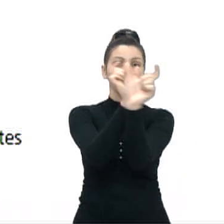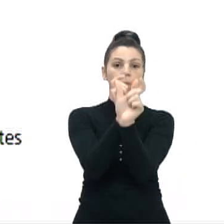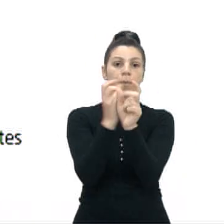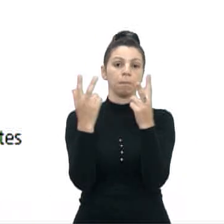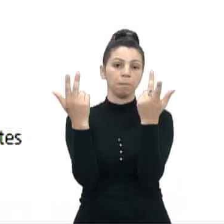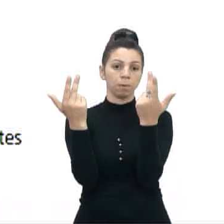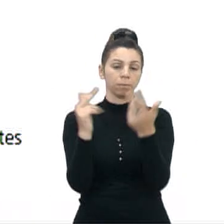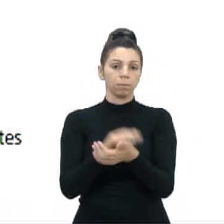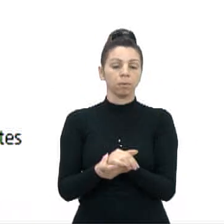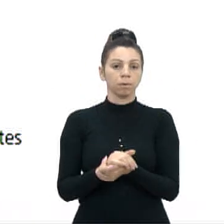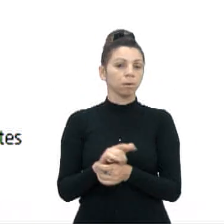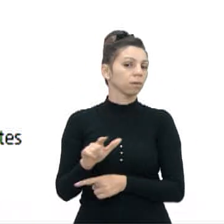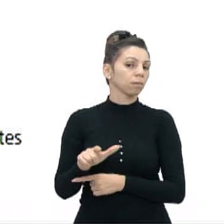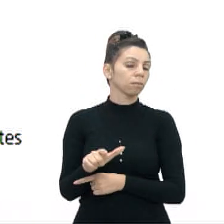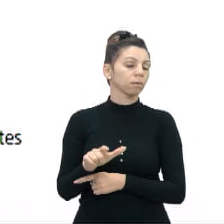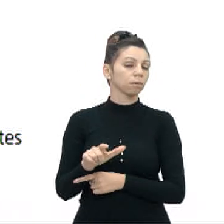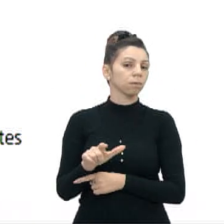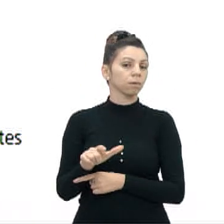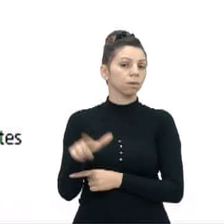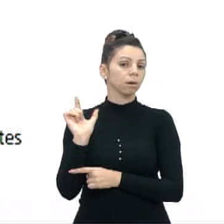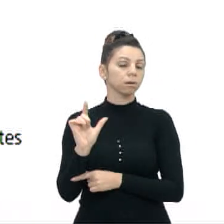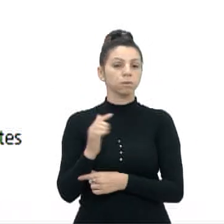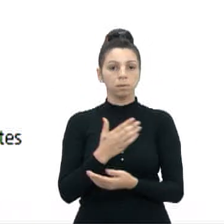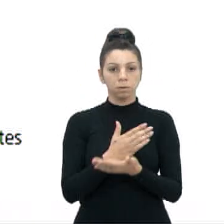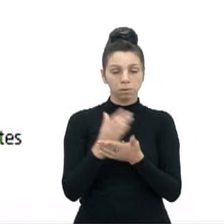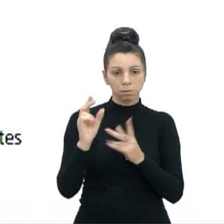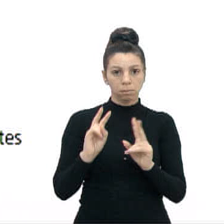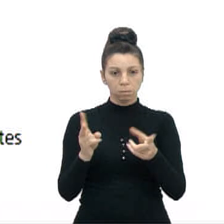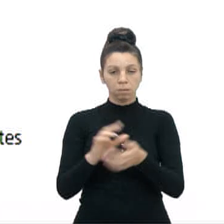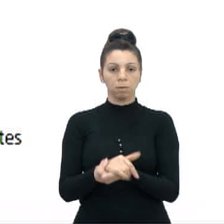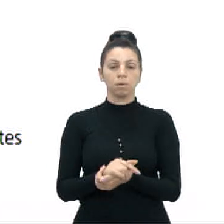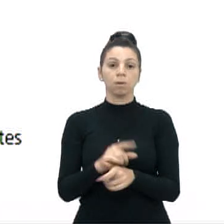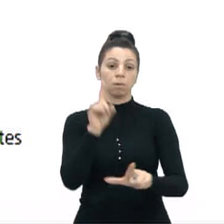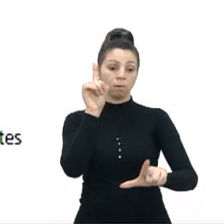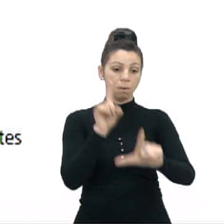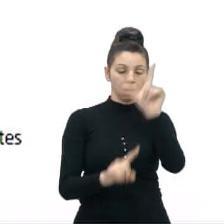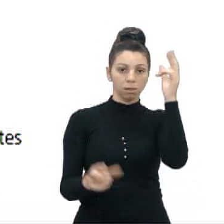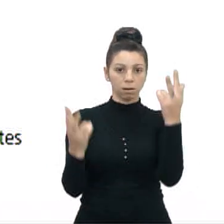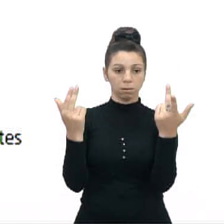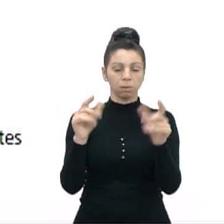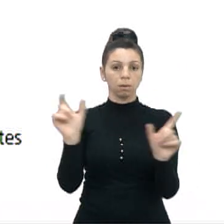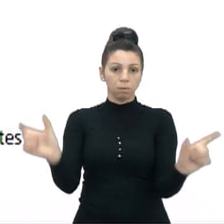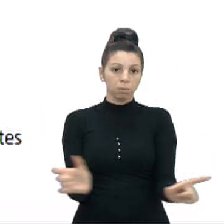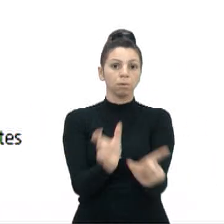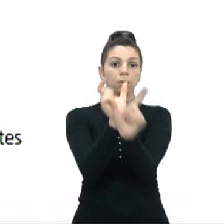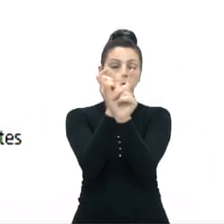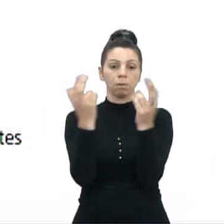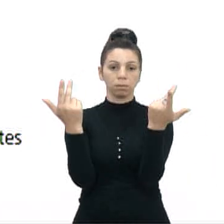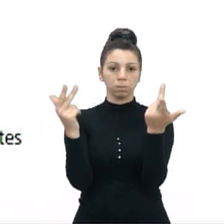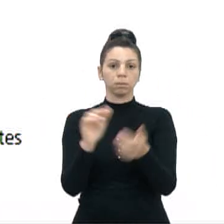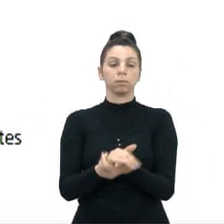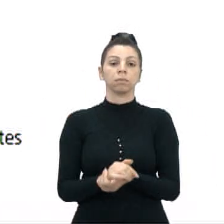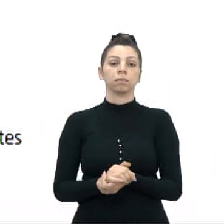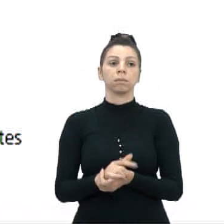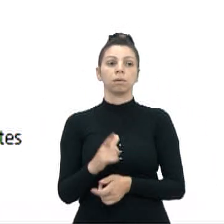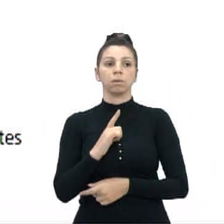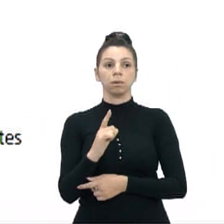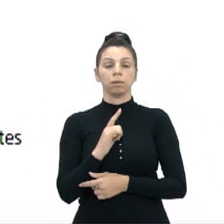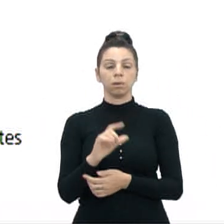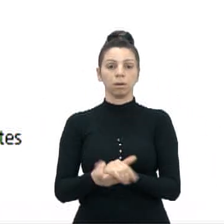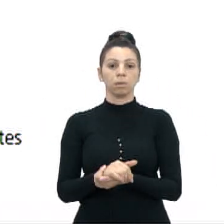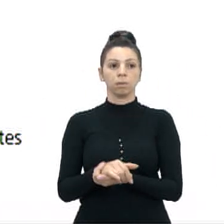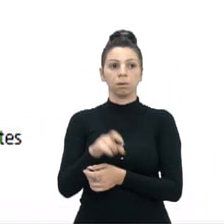de continuar, eu já vou dar uma olhada. Eu tenho termos semelhantes? Eu tenho monômios semelhantes? Tenho. Eu tenho x² com